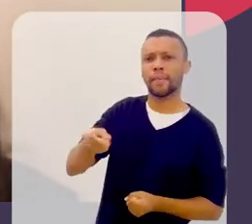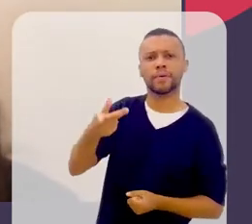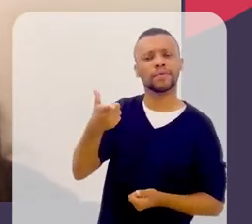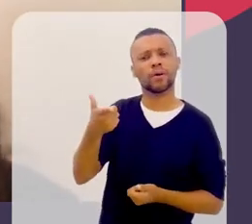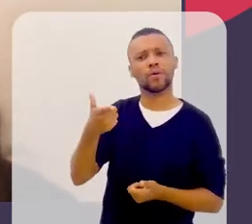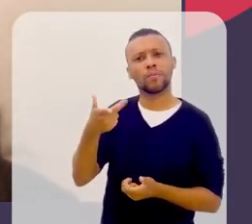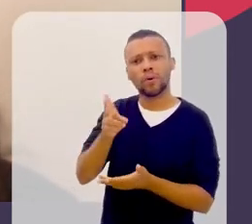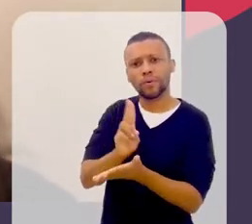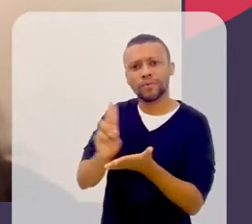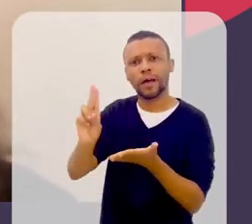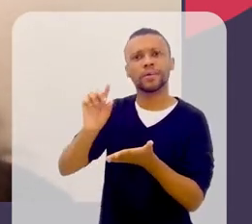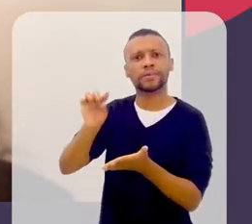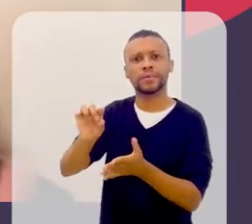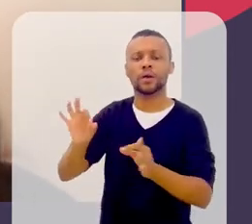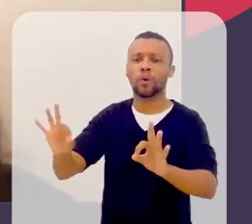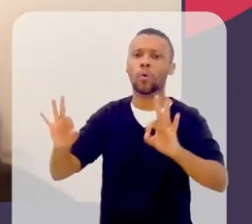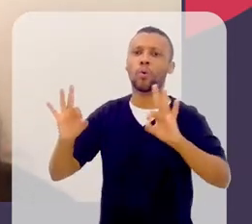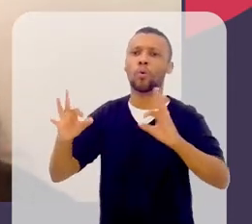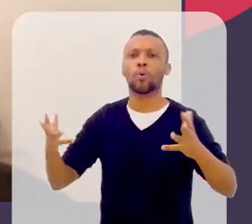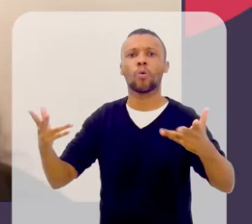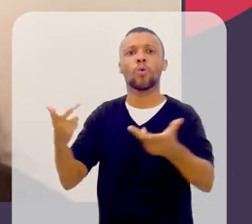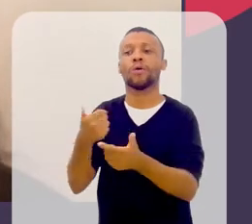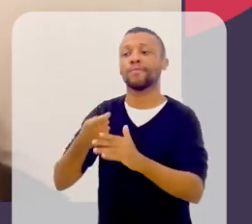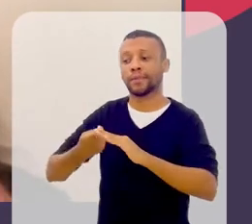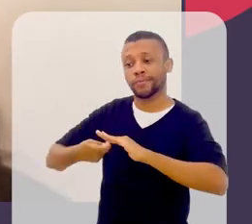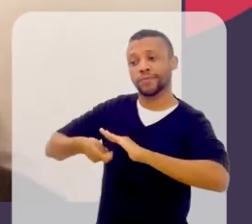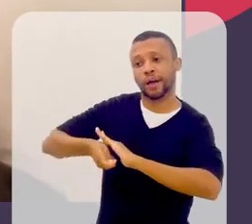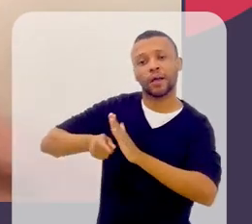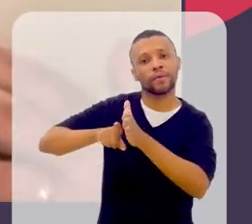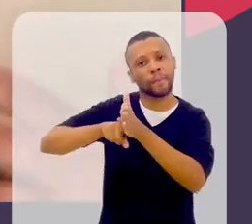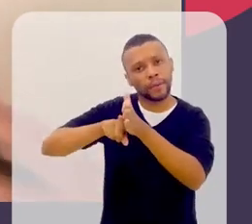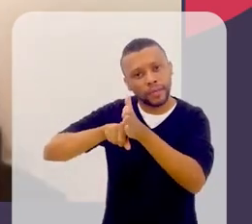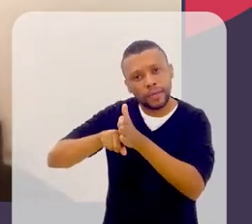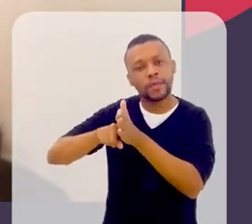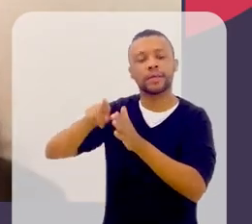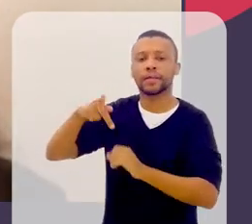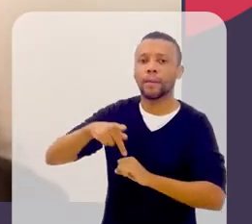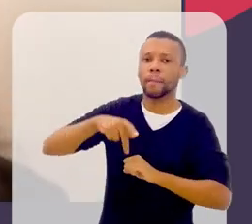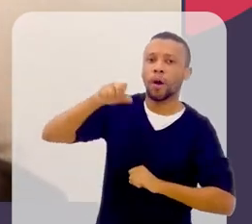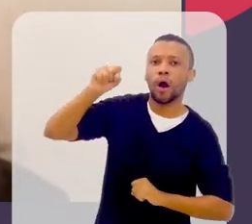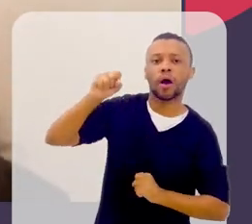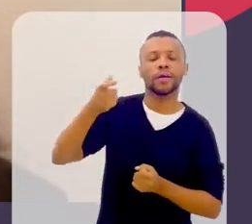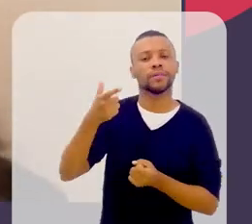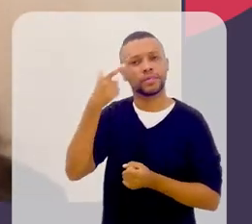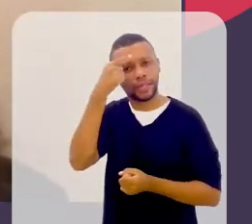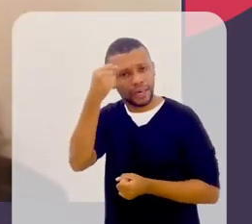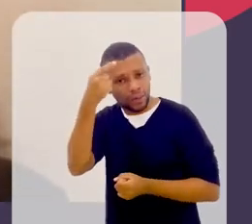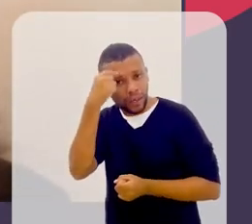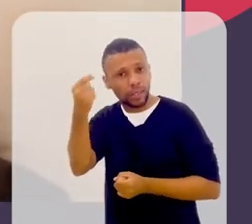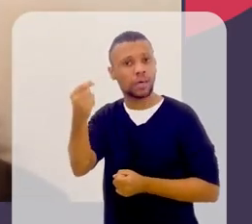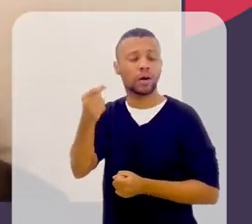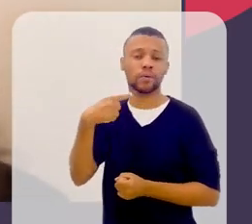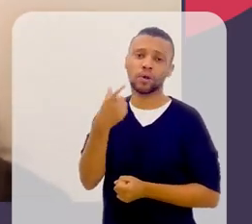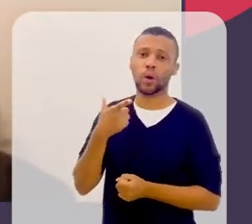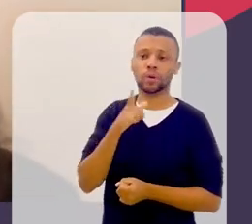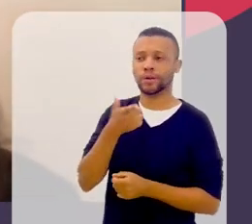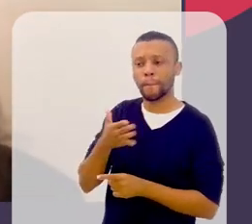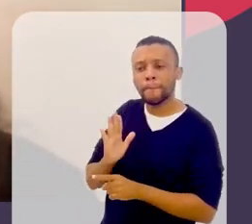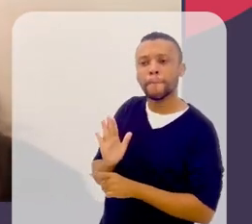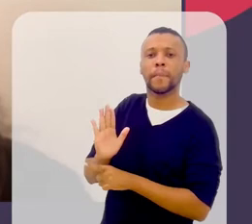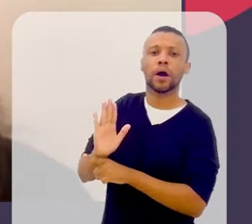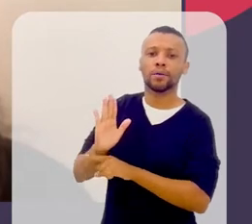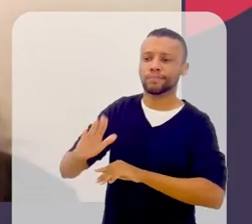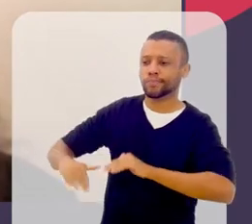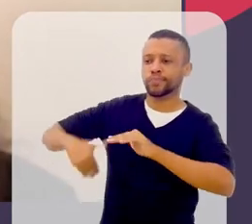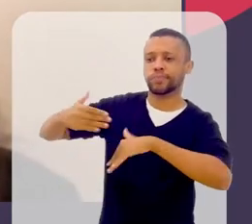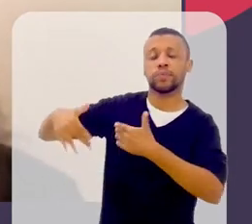foi uma universidade de excelência, que precisa de investimento em pesquisa na graduação e na pós-graduação para que a gente mantenha a